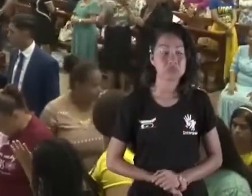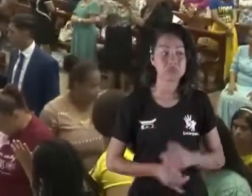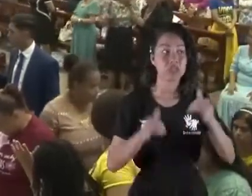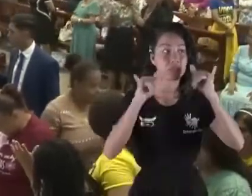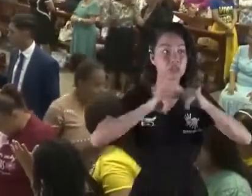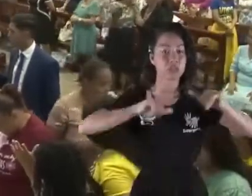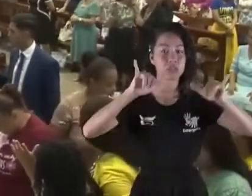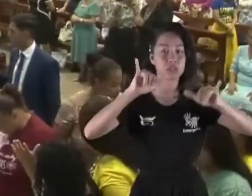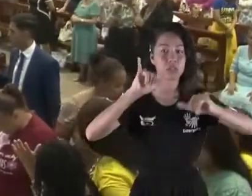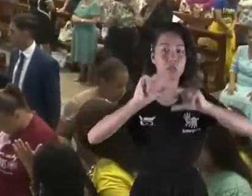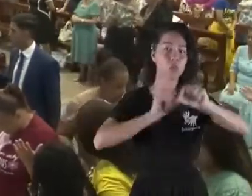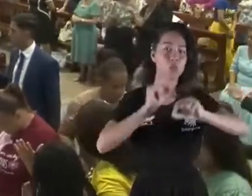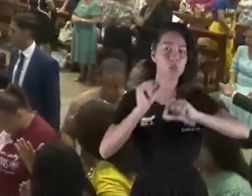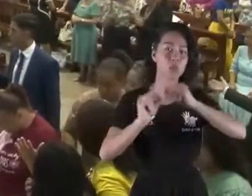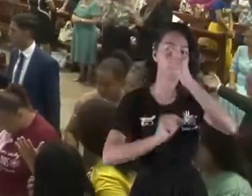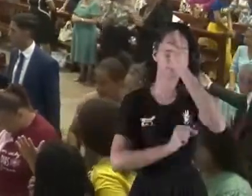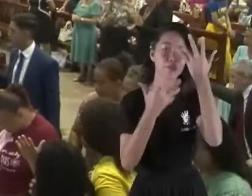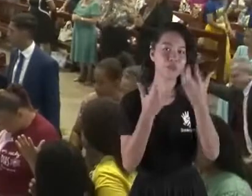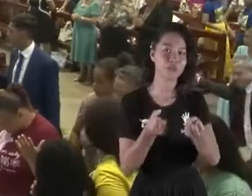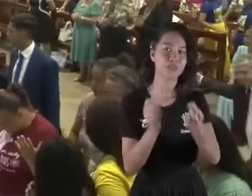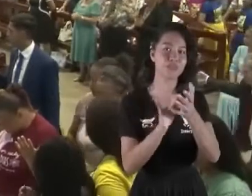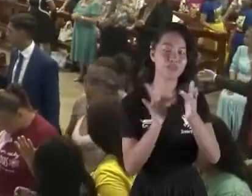Está vindo ali a 52.